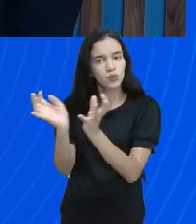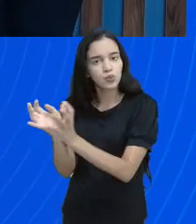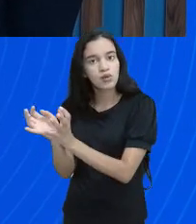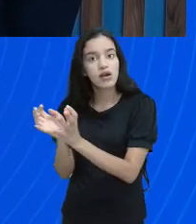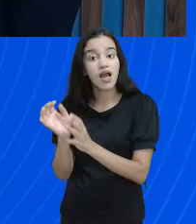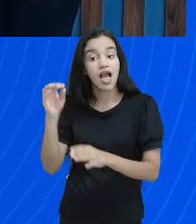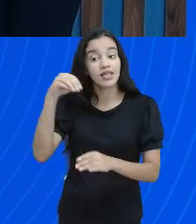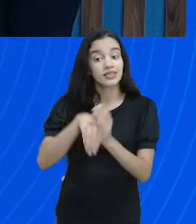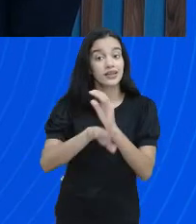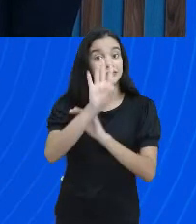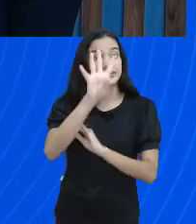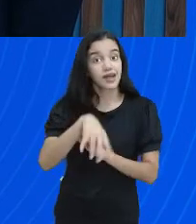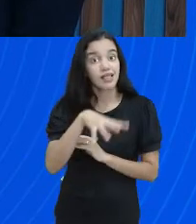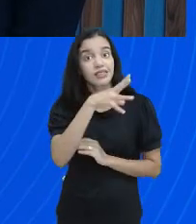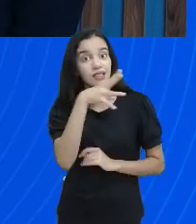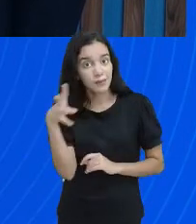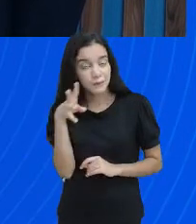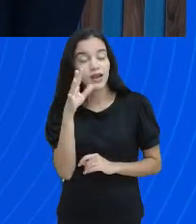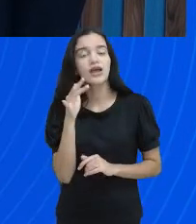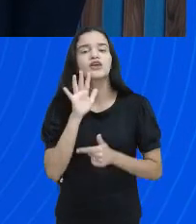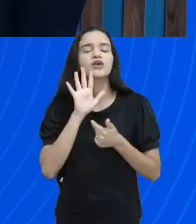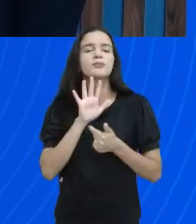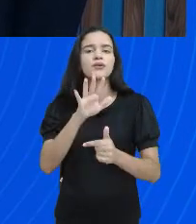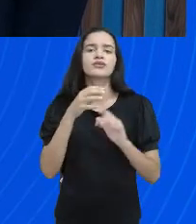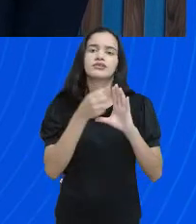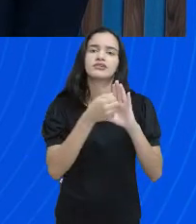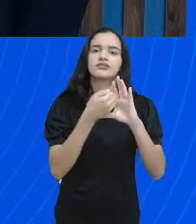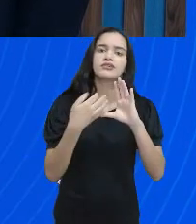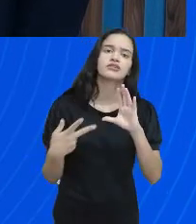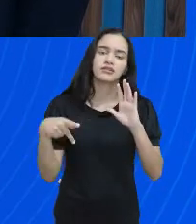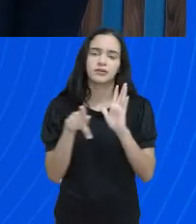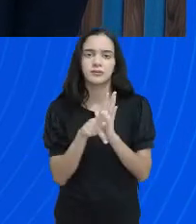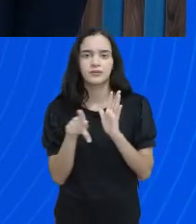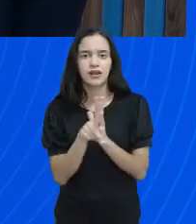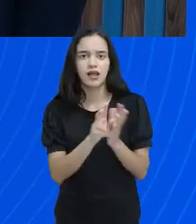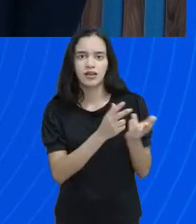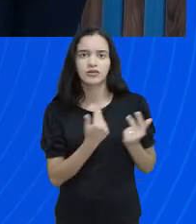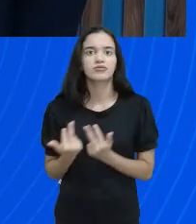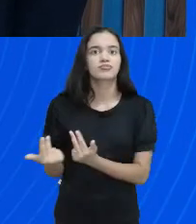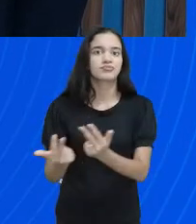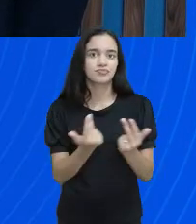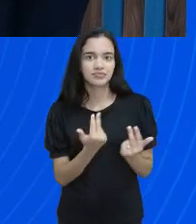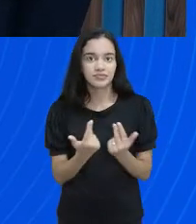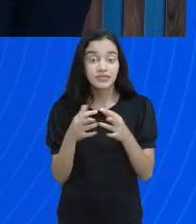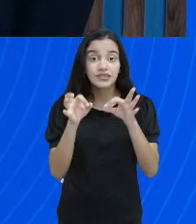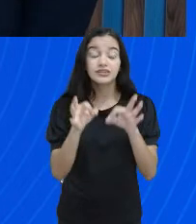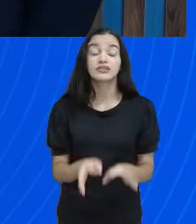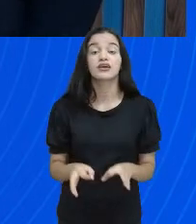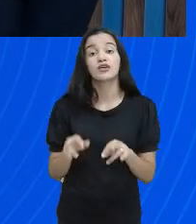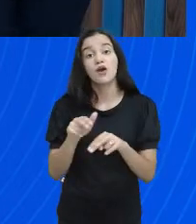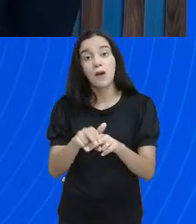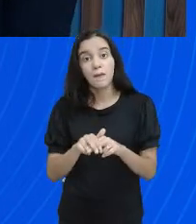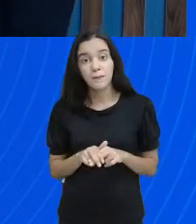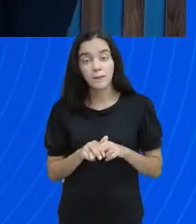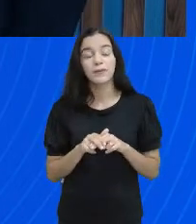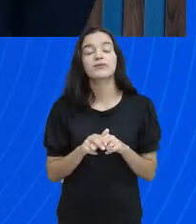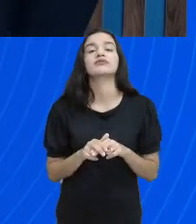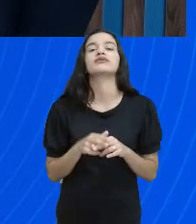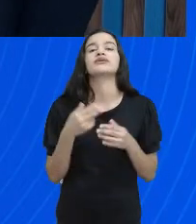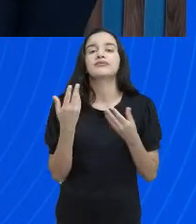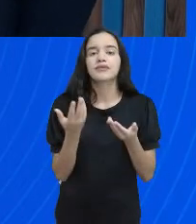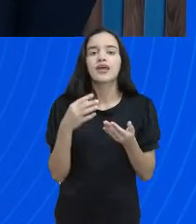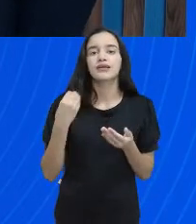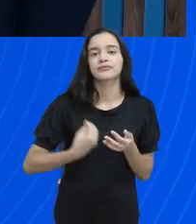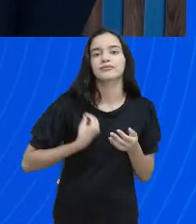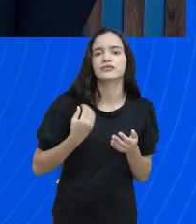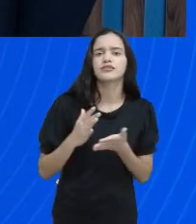dentro daquela tabela, que apresentam características semelhantes, tá certo? Por isso que eles são,